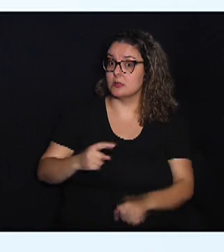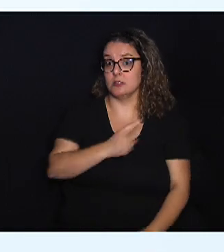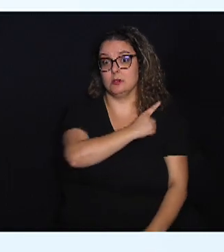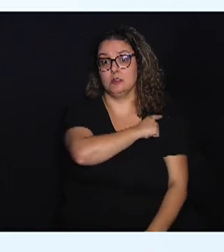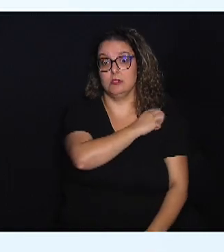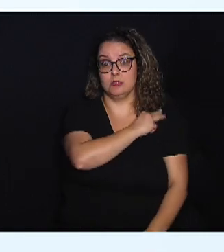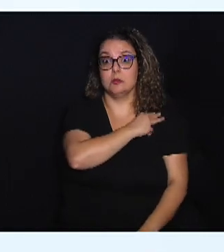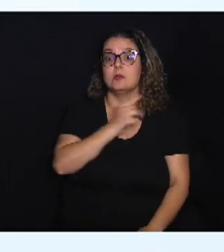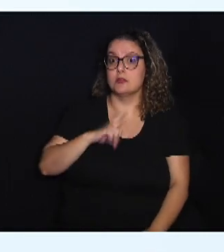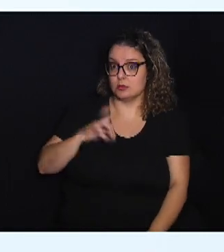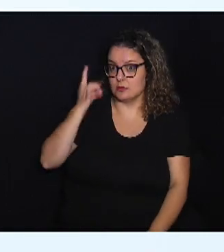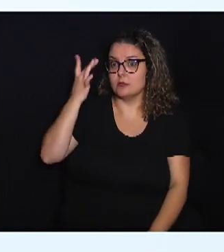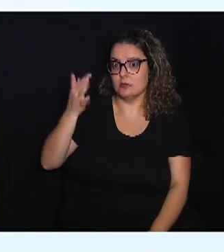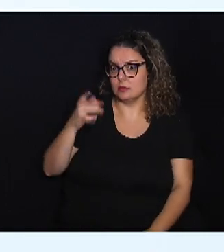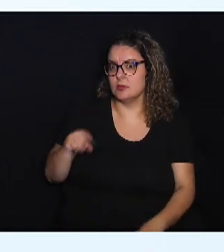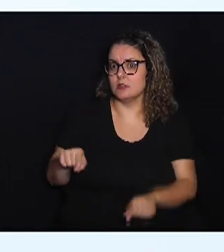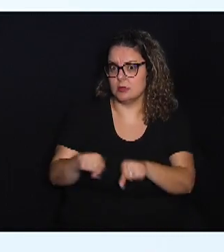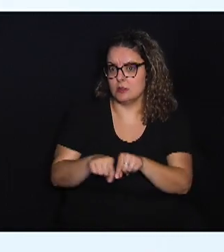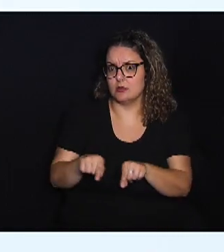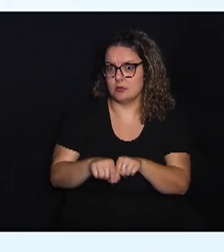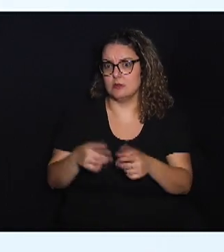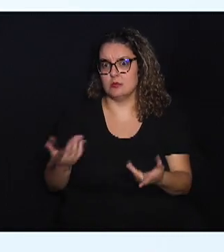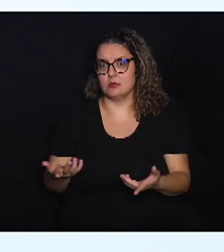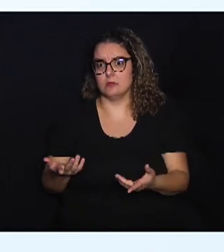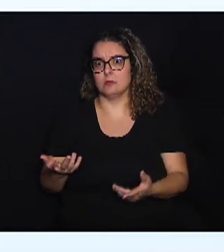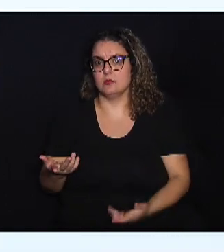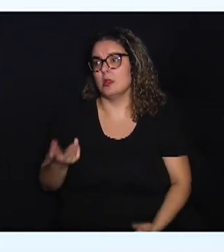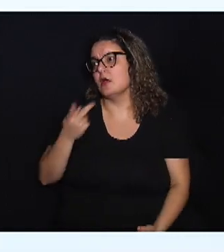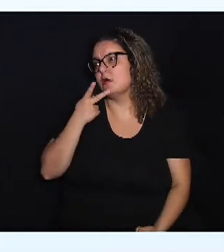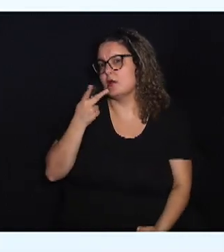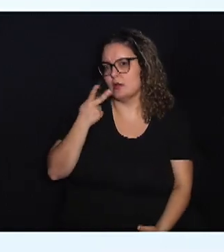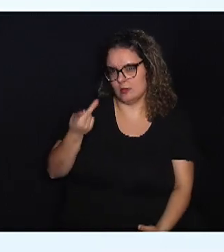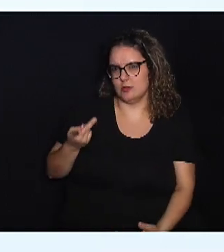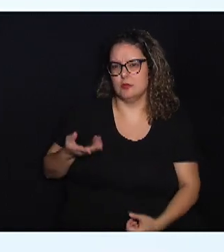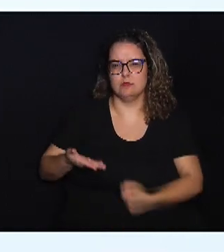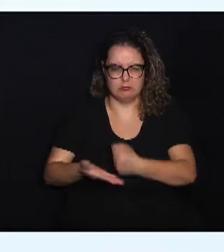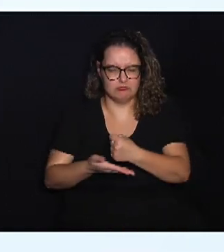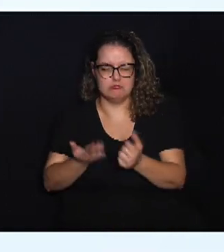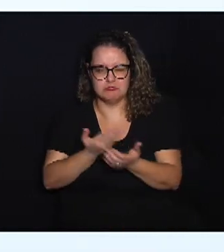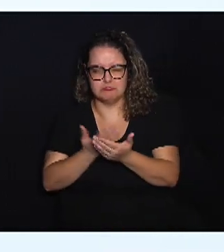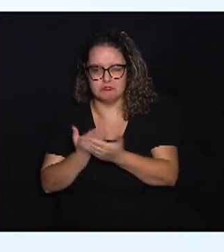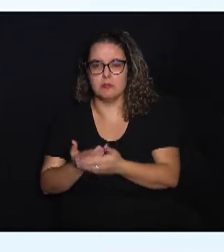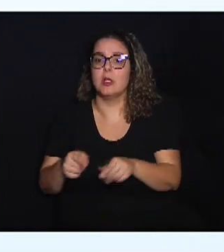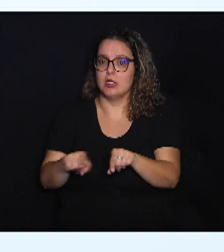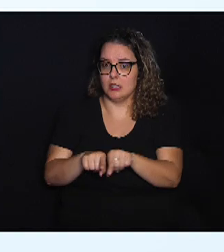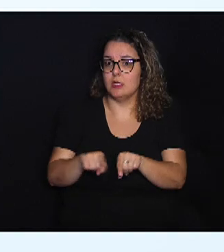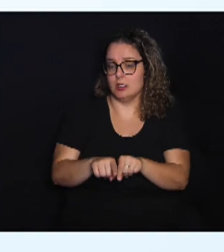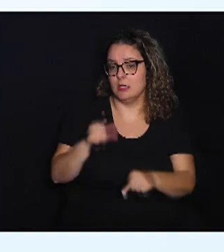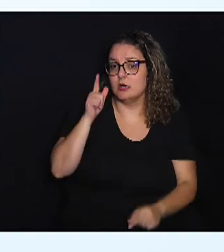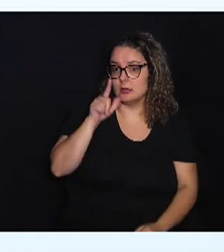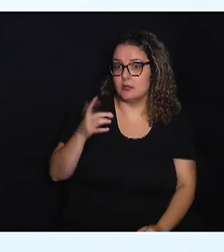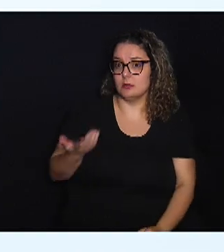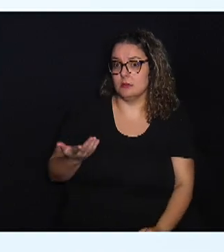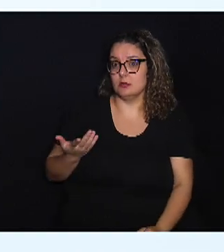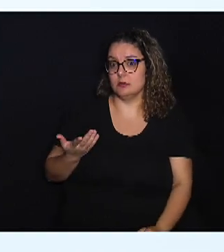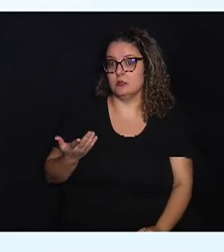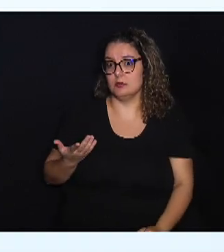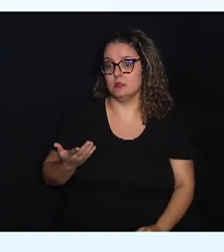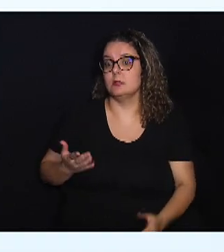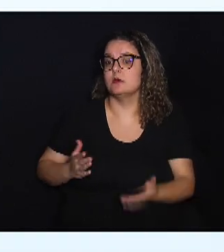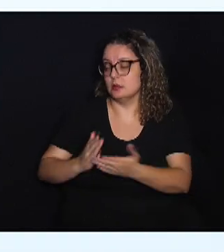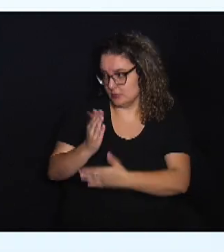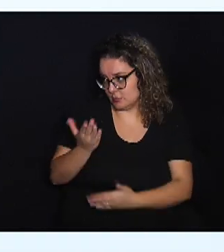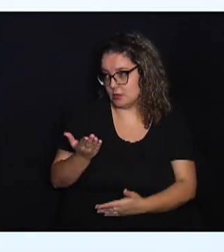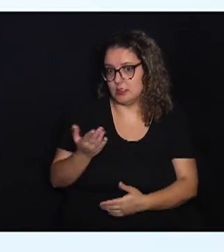com facilidade também, que com, vamos chamar de estudo basal, conseguem também essas aprovações